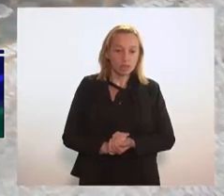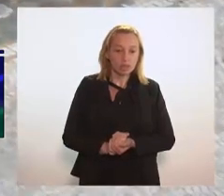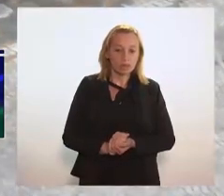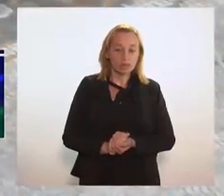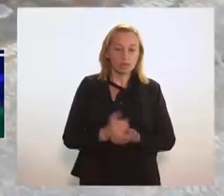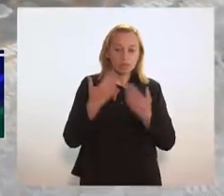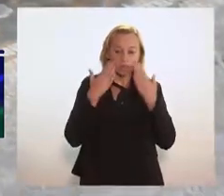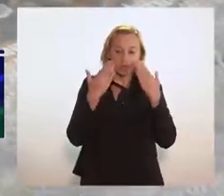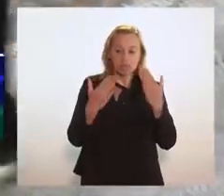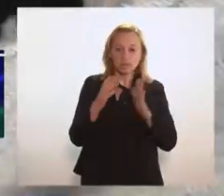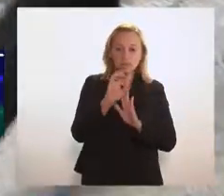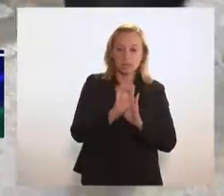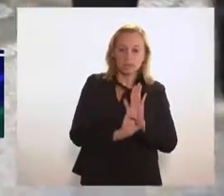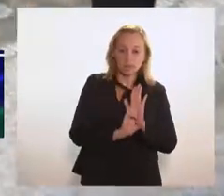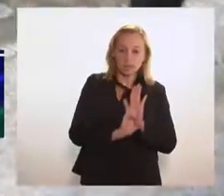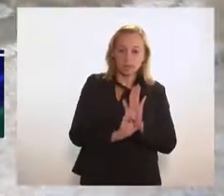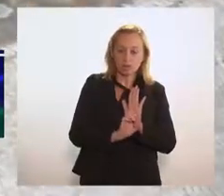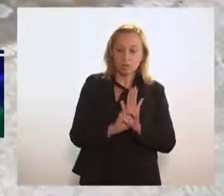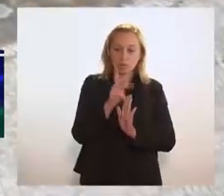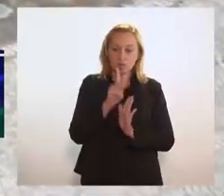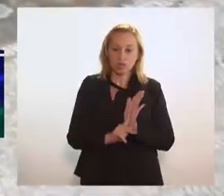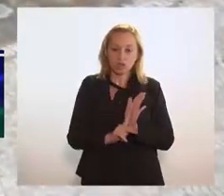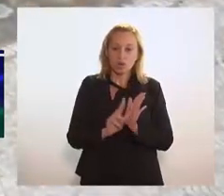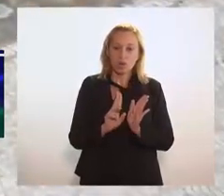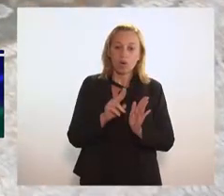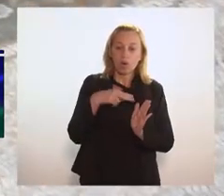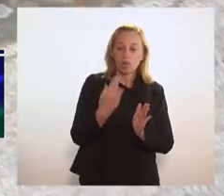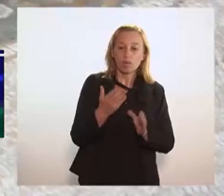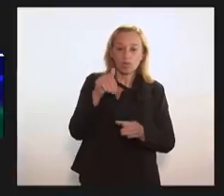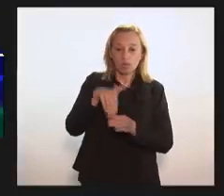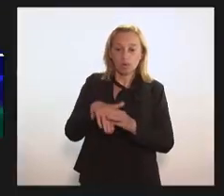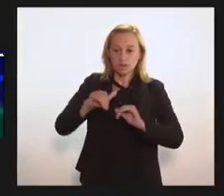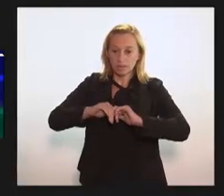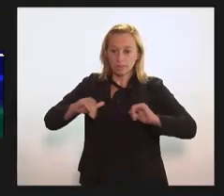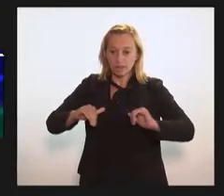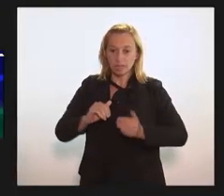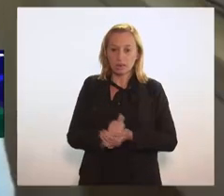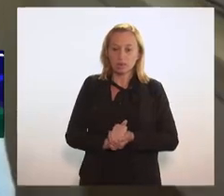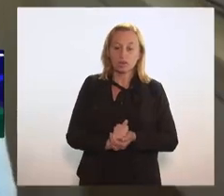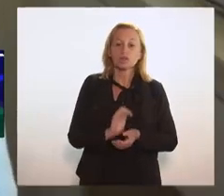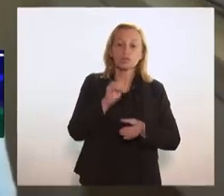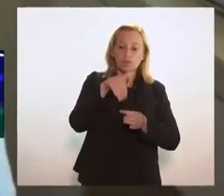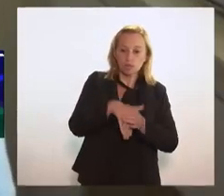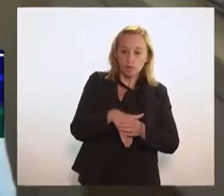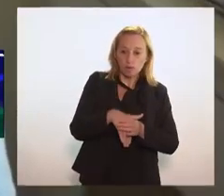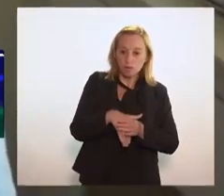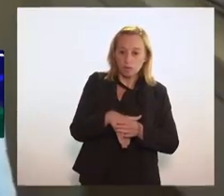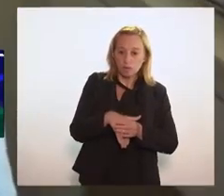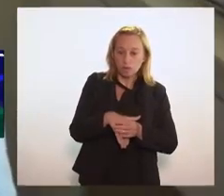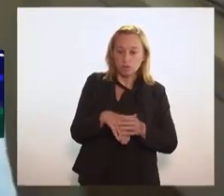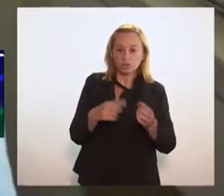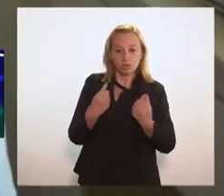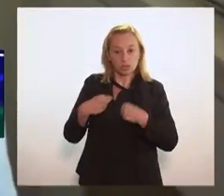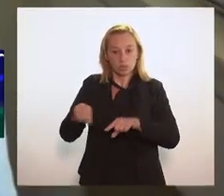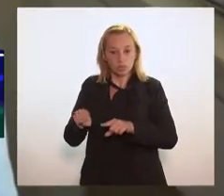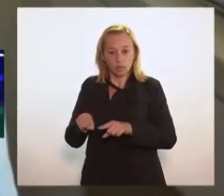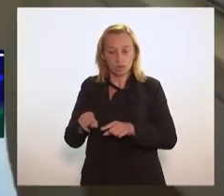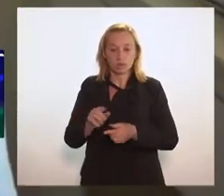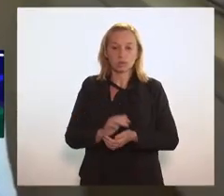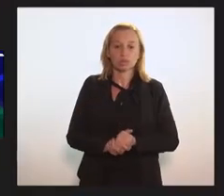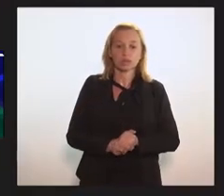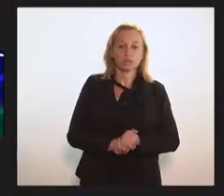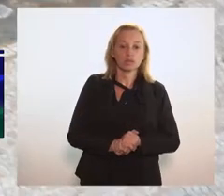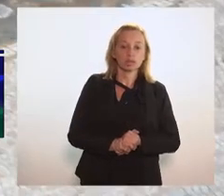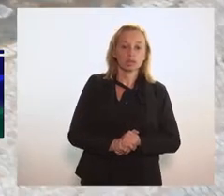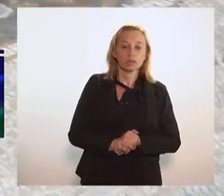apresentando as emendas ao projeto ou está fazendo um voto à parte? Eu estou fazendo um voto divergente. Senhor